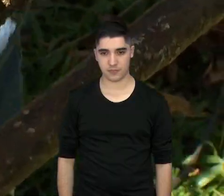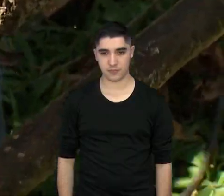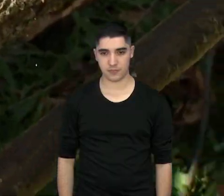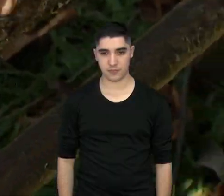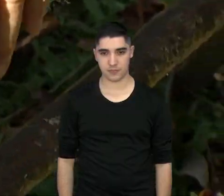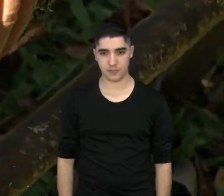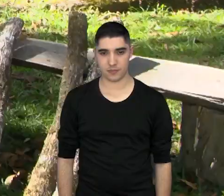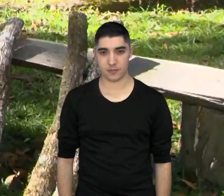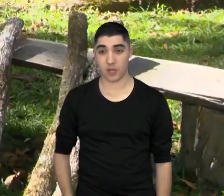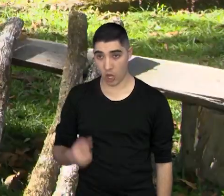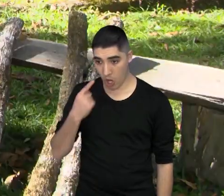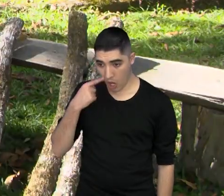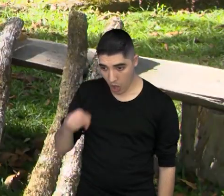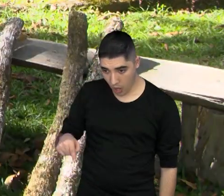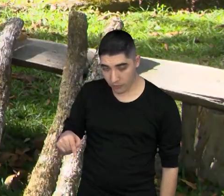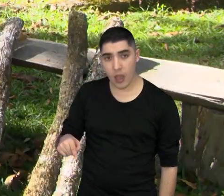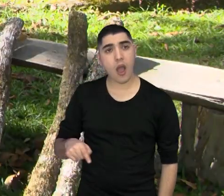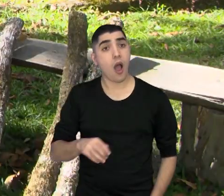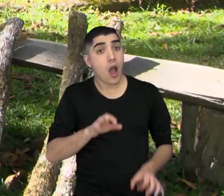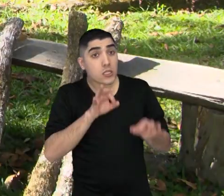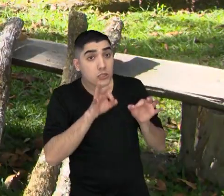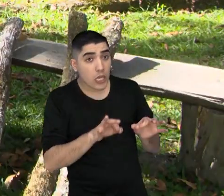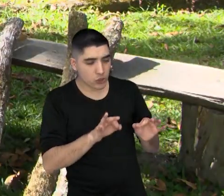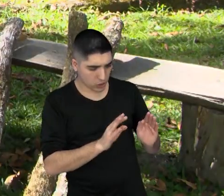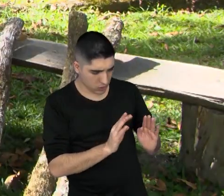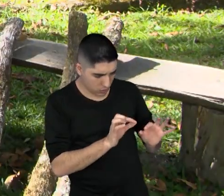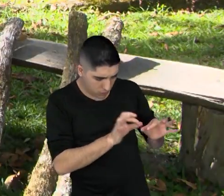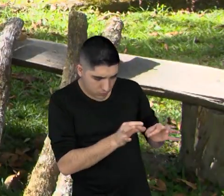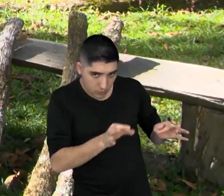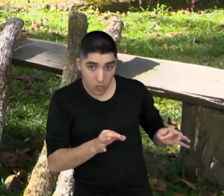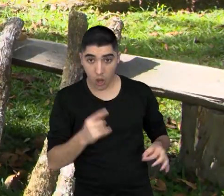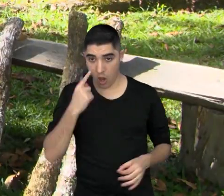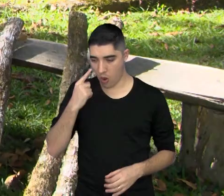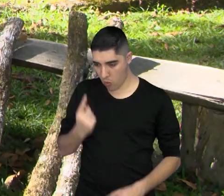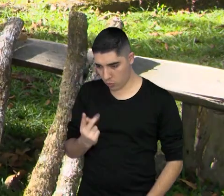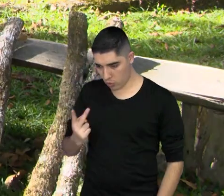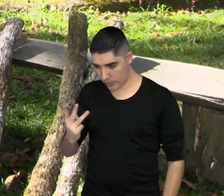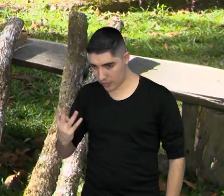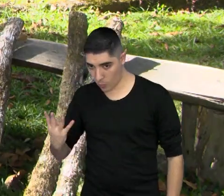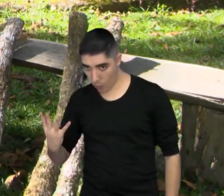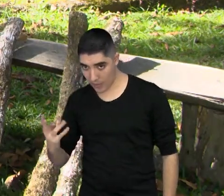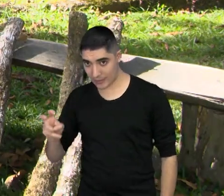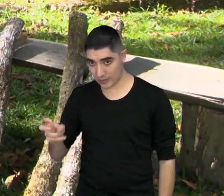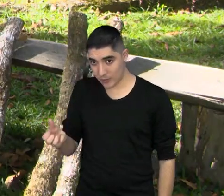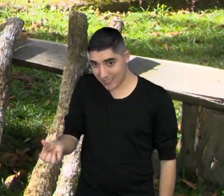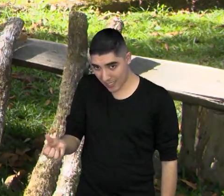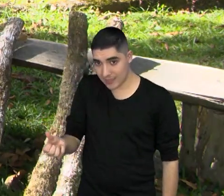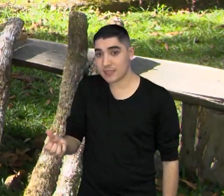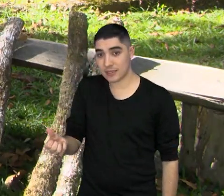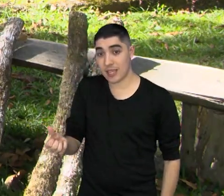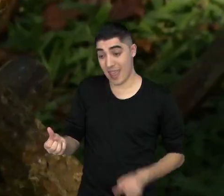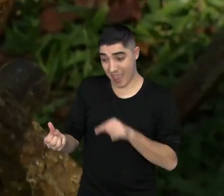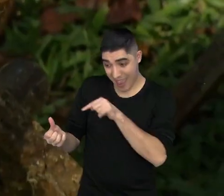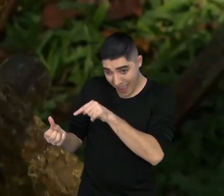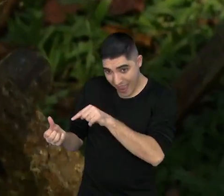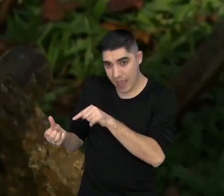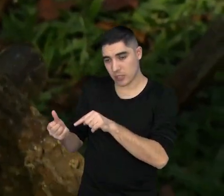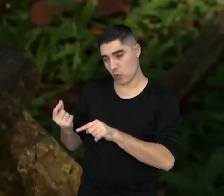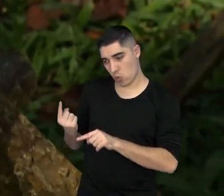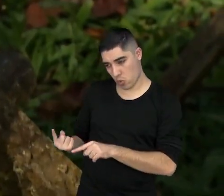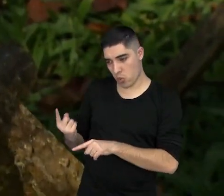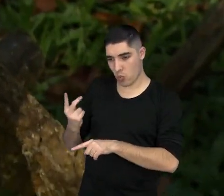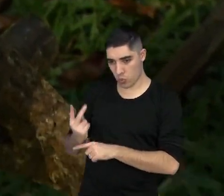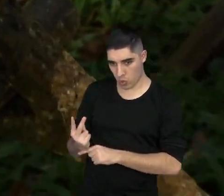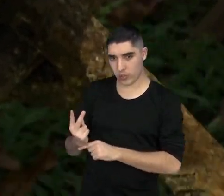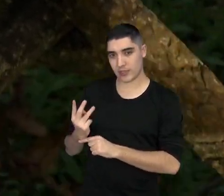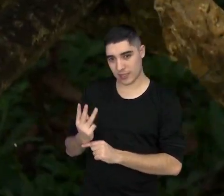Então, olha só. Isso. Tá vendo aqui, ó, você Fica o fez, espaço ó, certinho. Você fez 1, 2, 3, 4, 5, 6. Aham. Aqui nessa linha